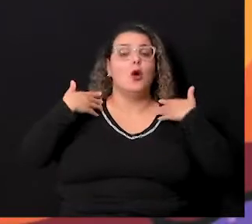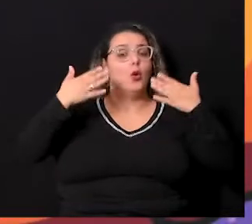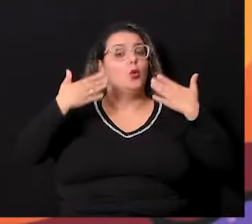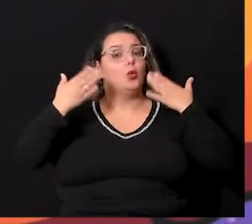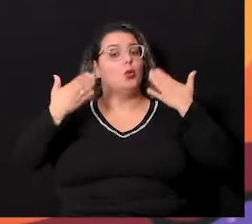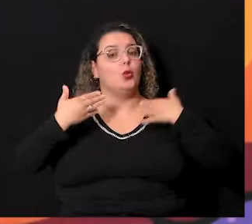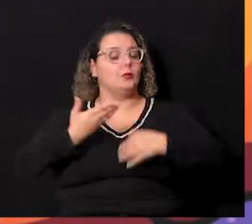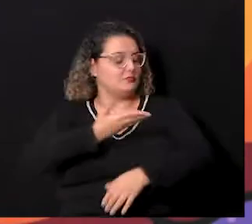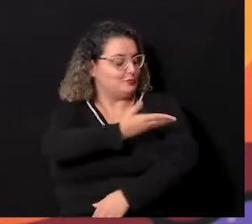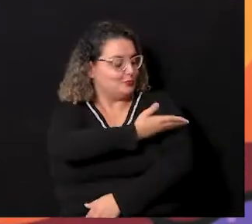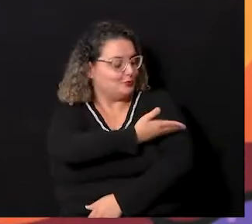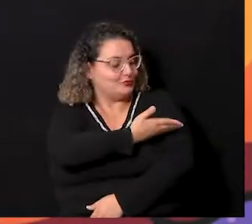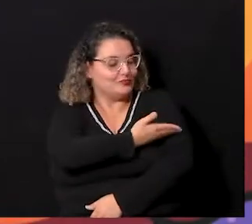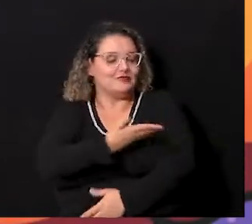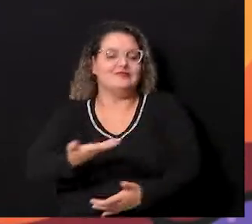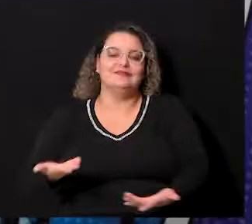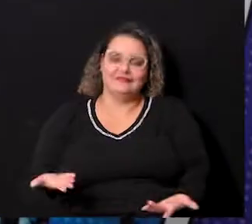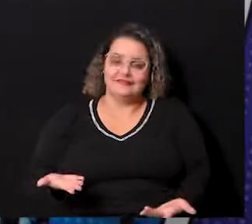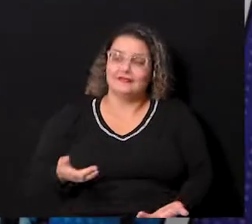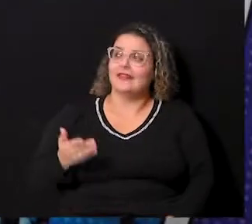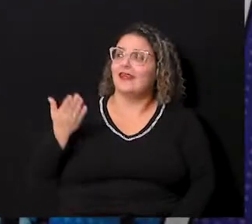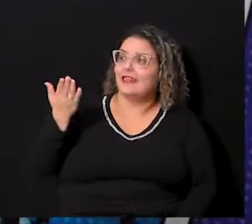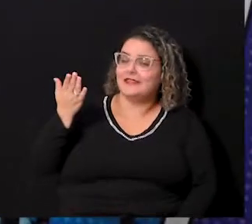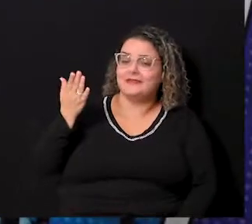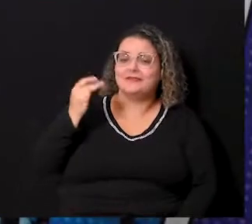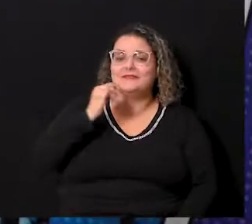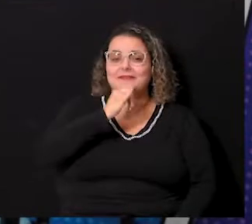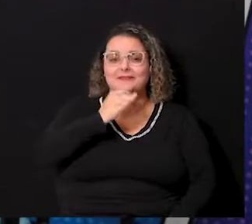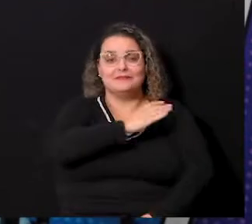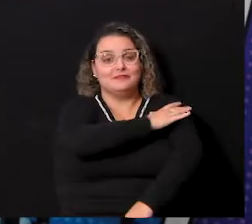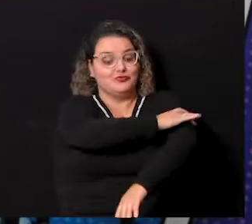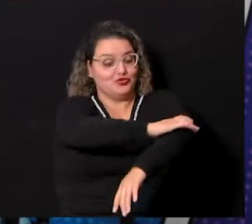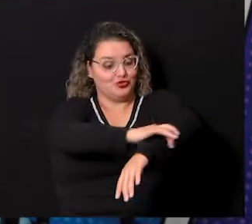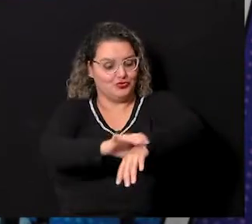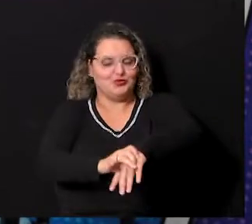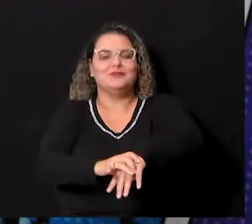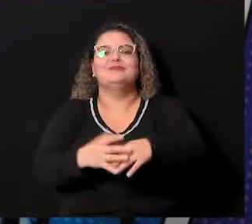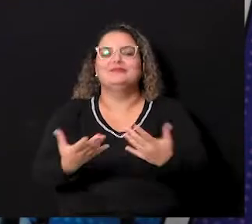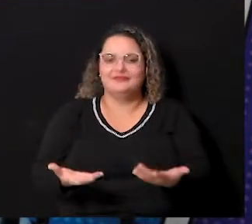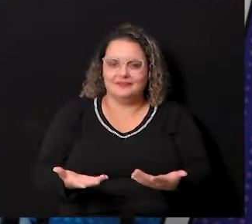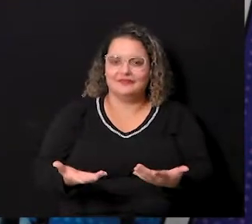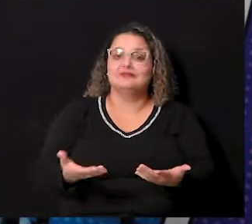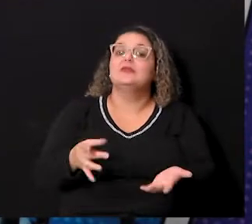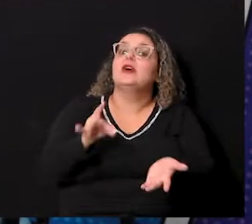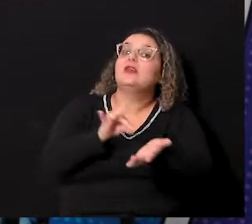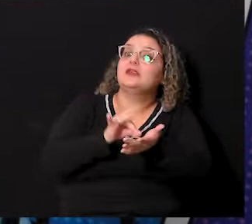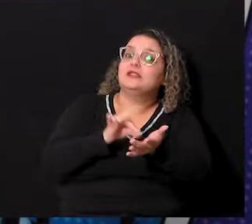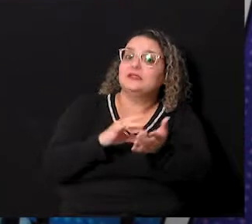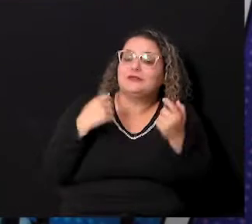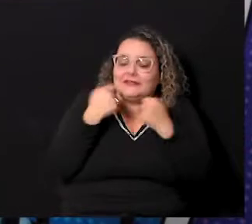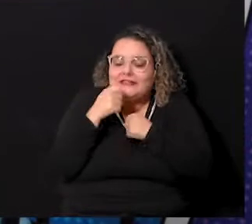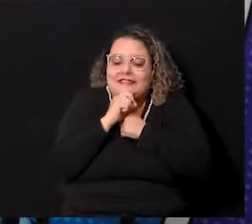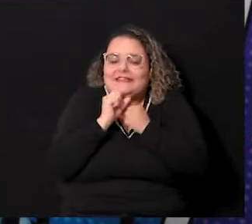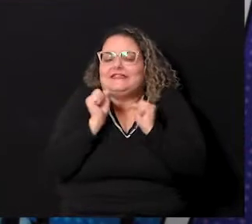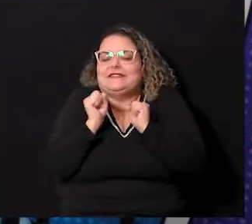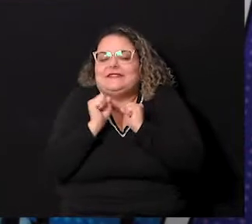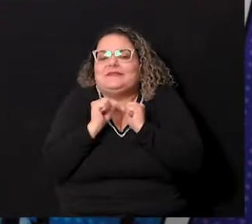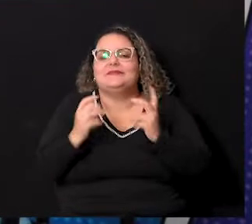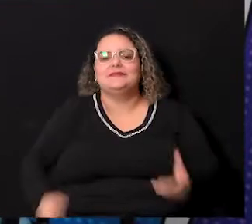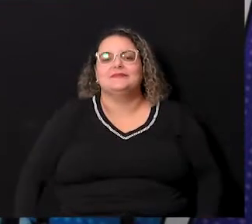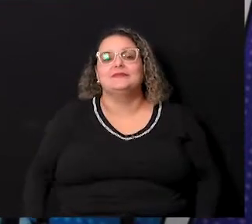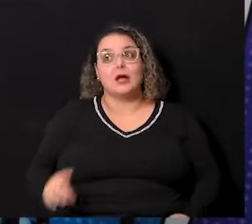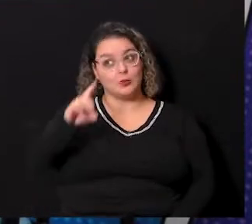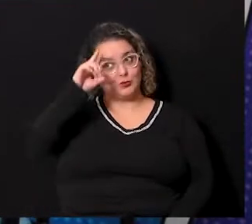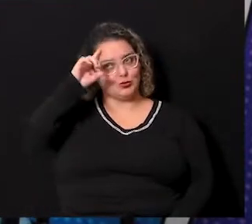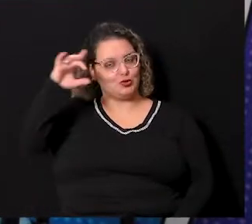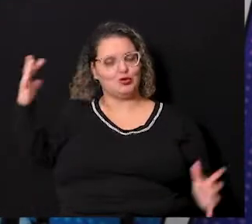num calorzinho, eu de manga curta e ela ali, né, de manga longa. Toda aqui, é verdade, toda agasalhada, mas